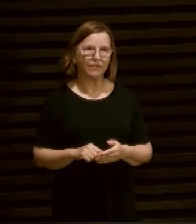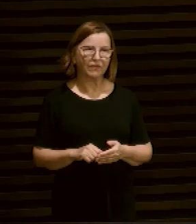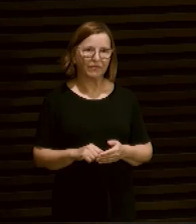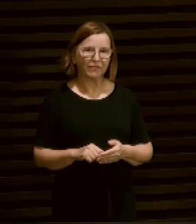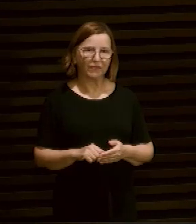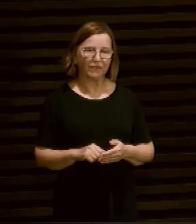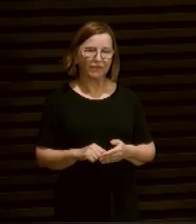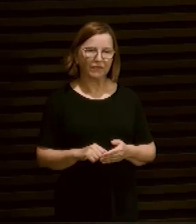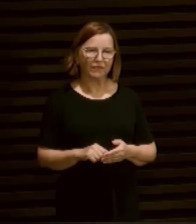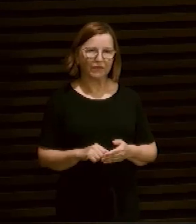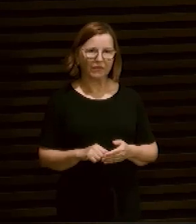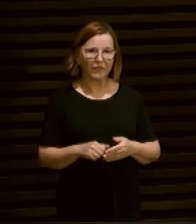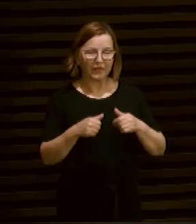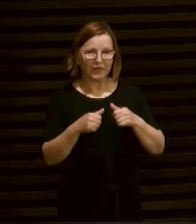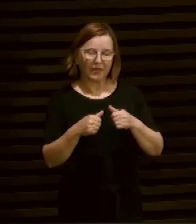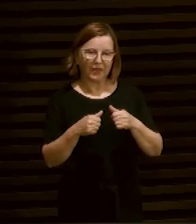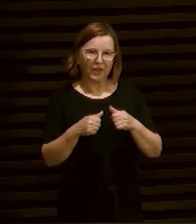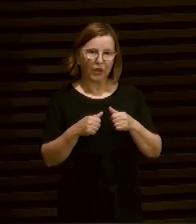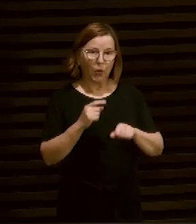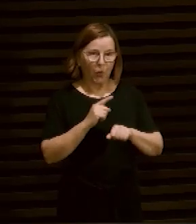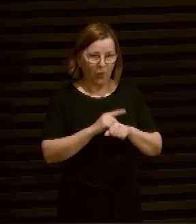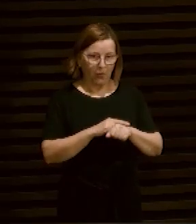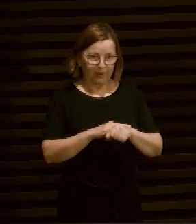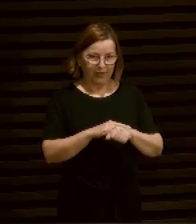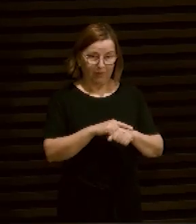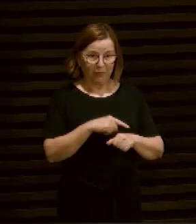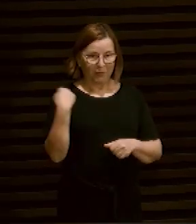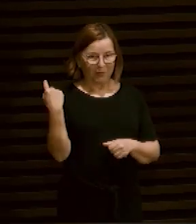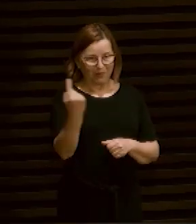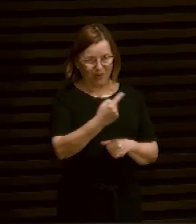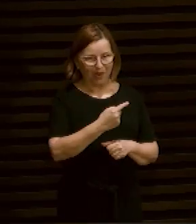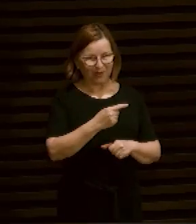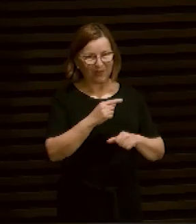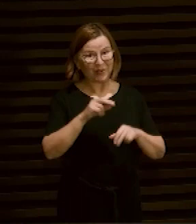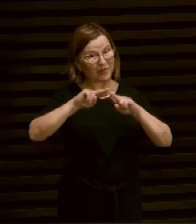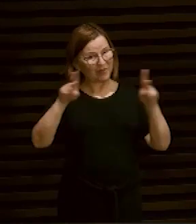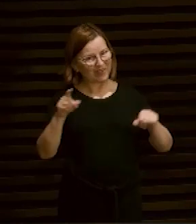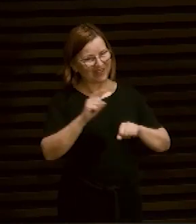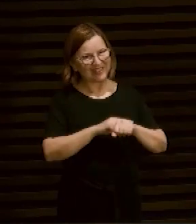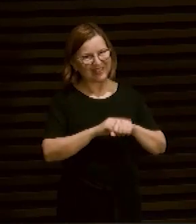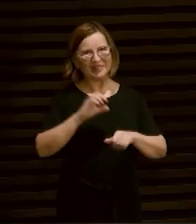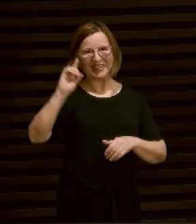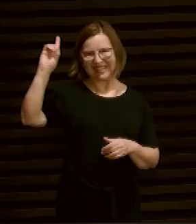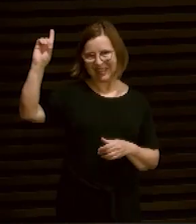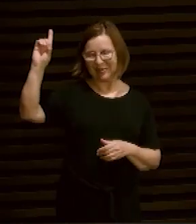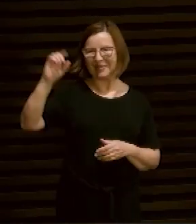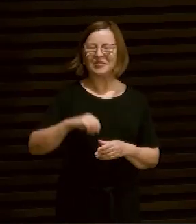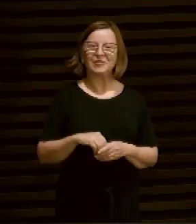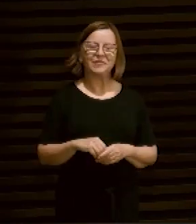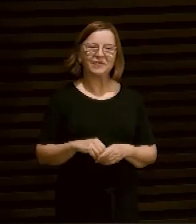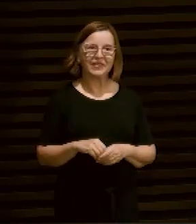uma cronologia diferente. Então, nós estamos, desde que